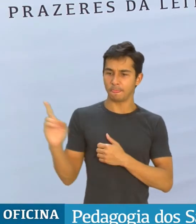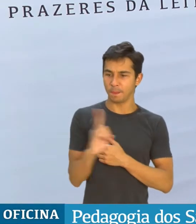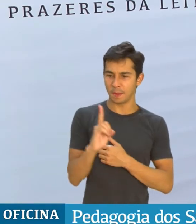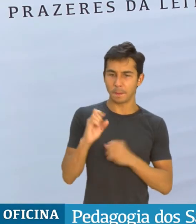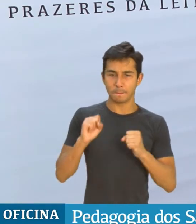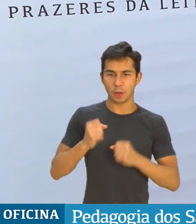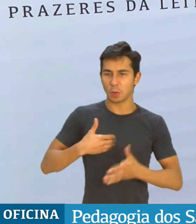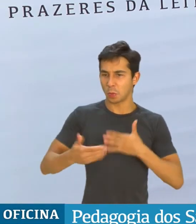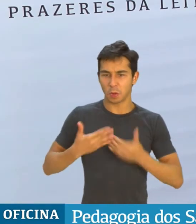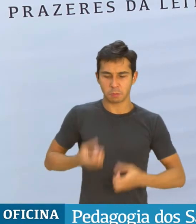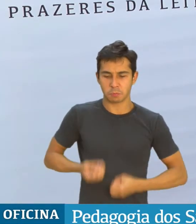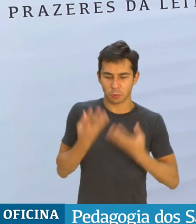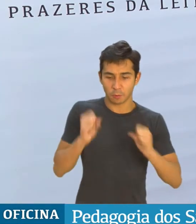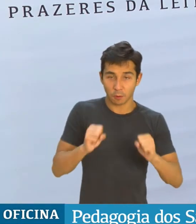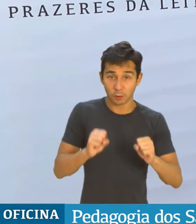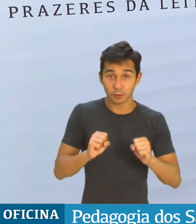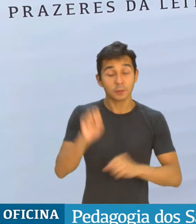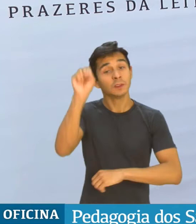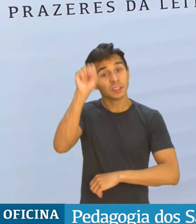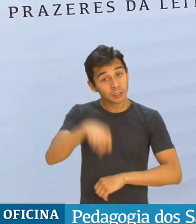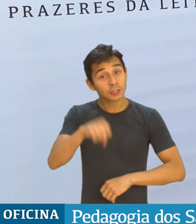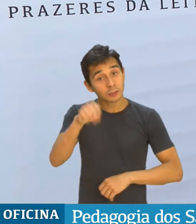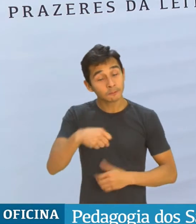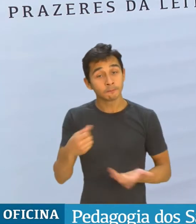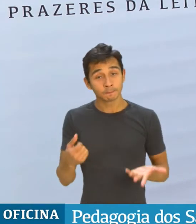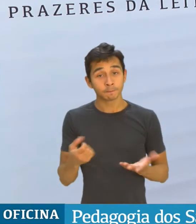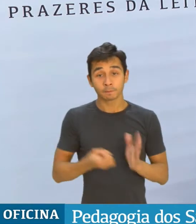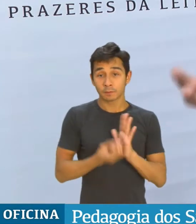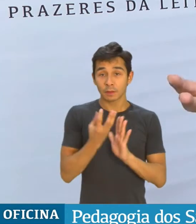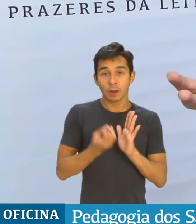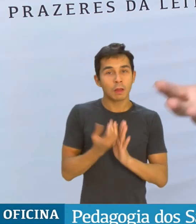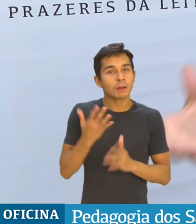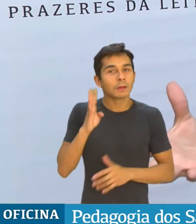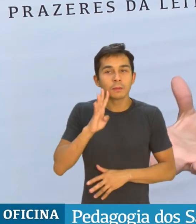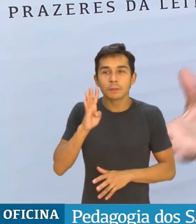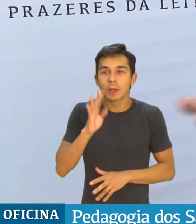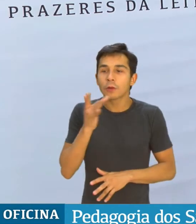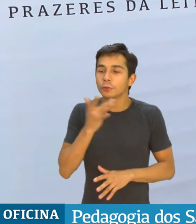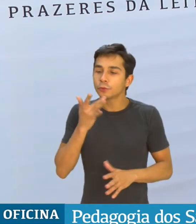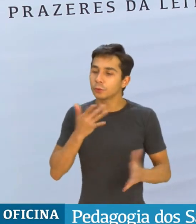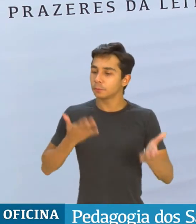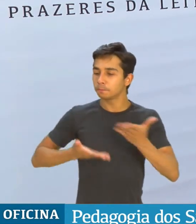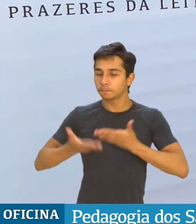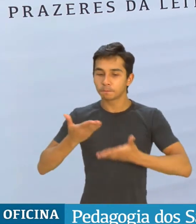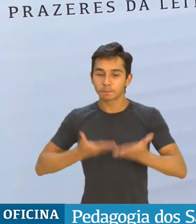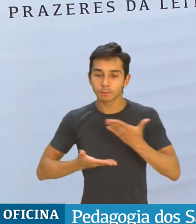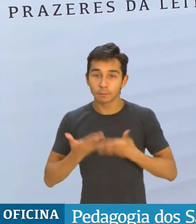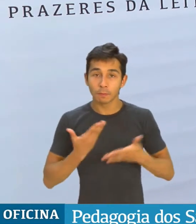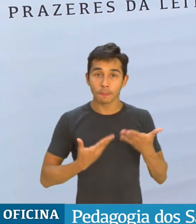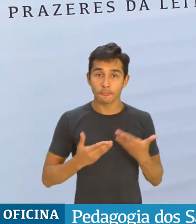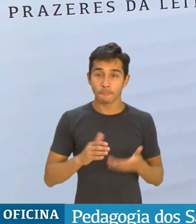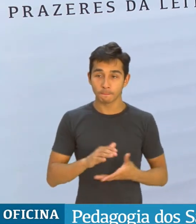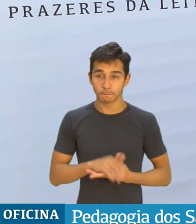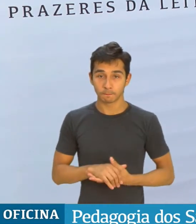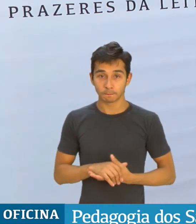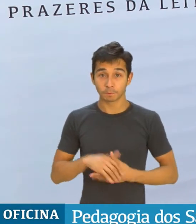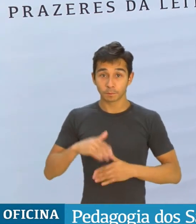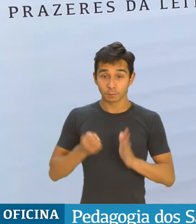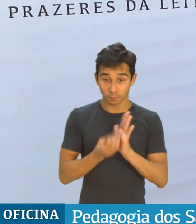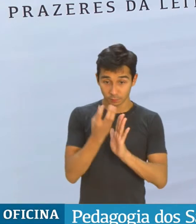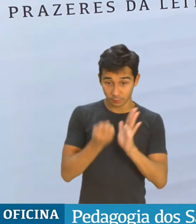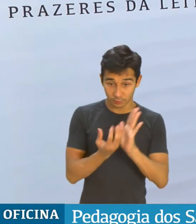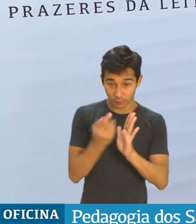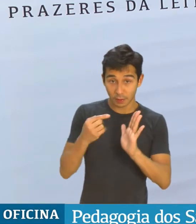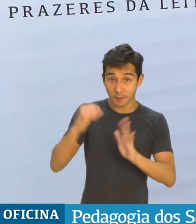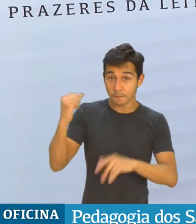gostosa, dinâmica, que a gente amplie o alcance, porque o importante do